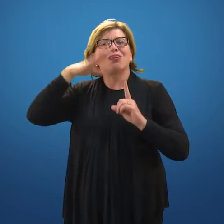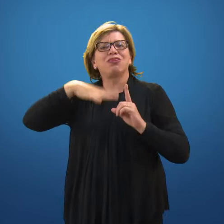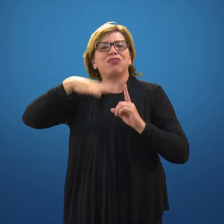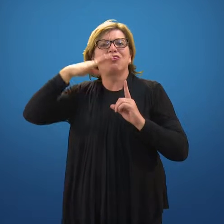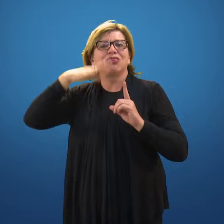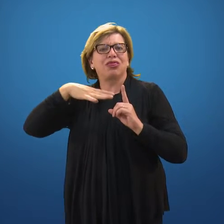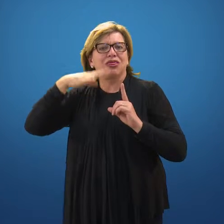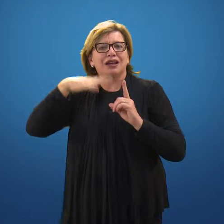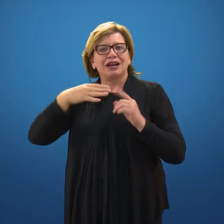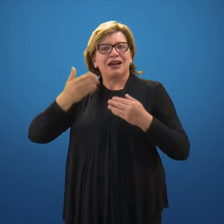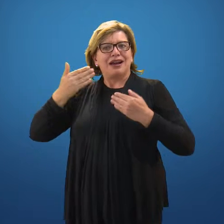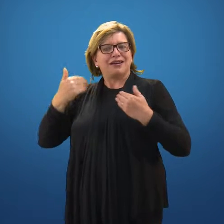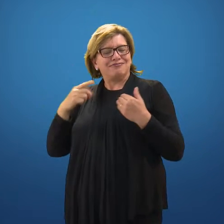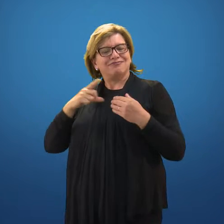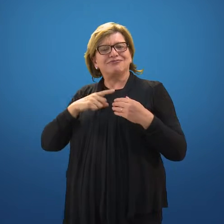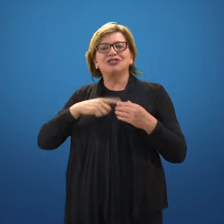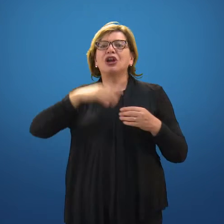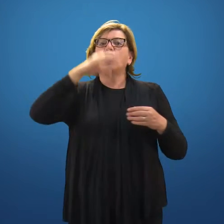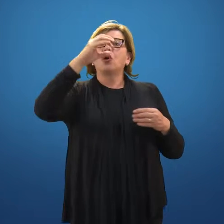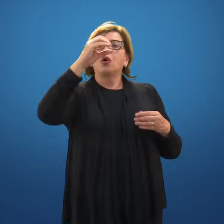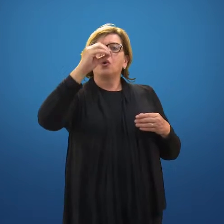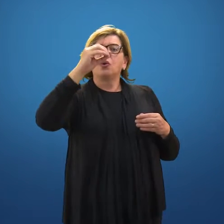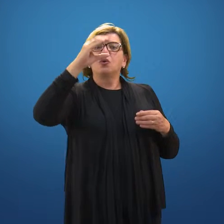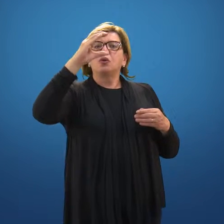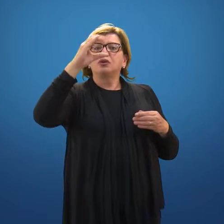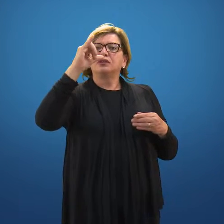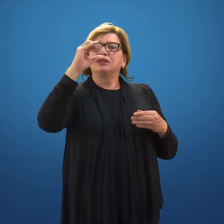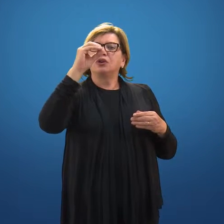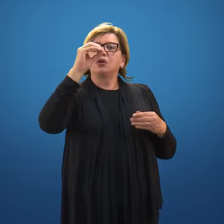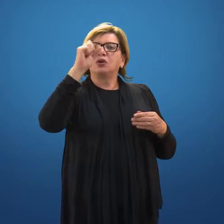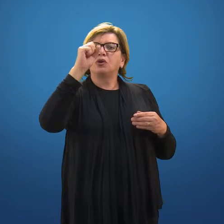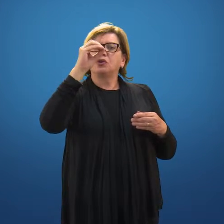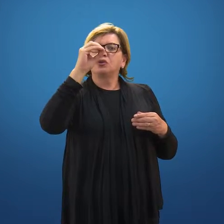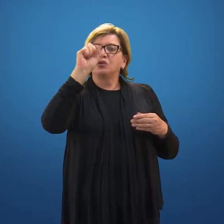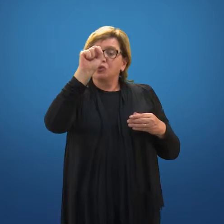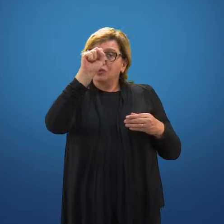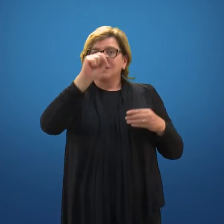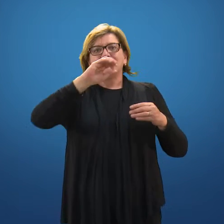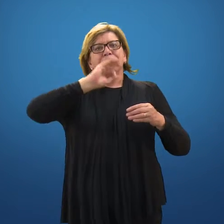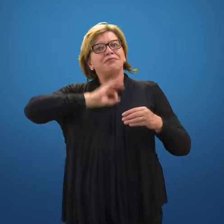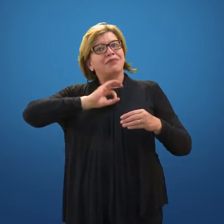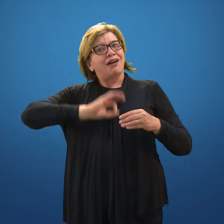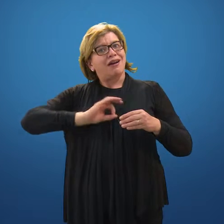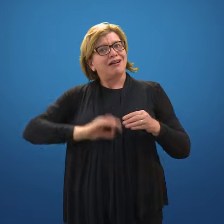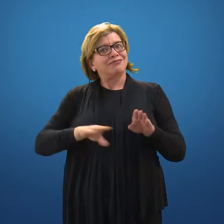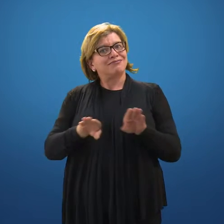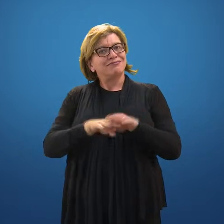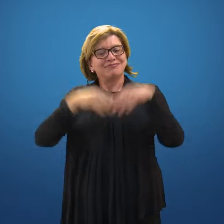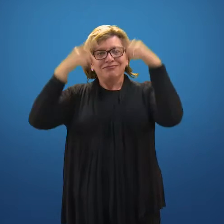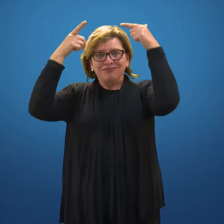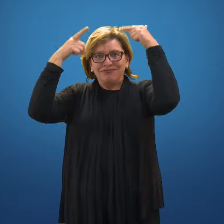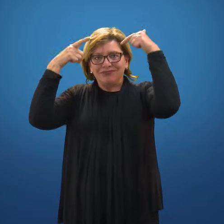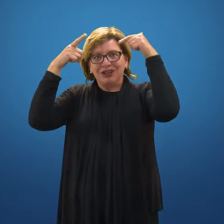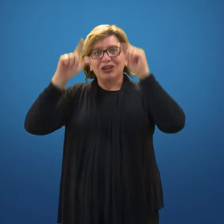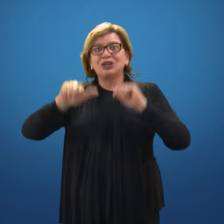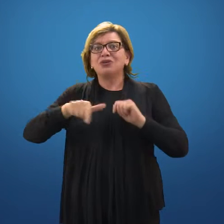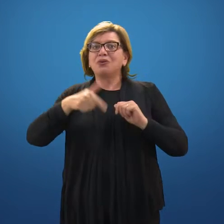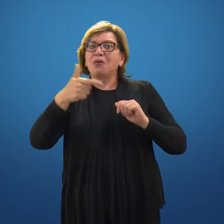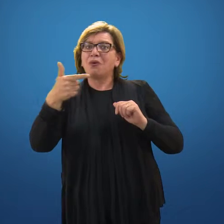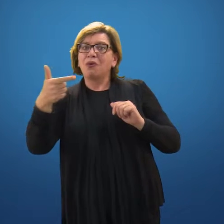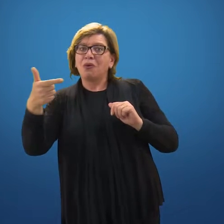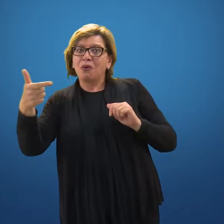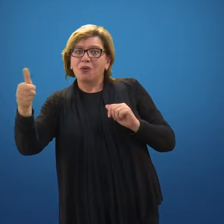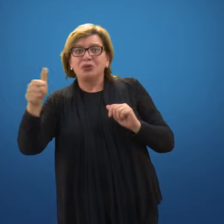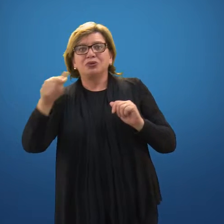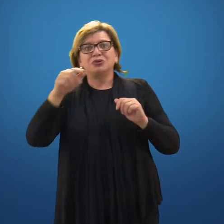os ociosos, que eram compostos pelo clero, pela nobreza, e os produtores, que eram os industriais,